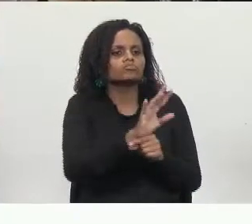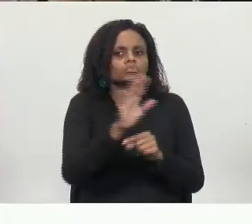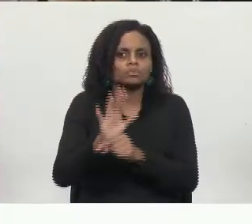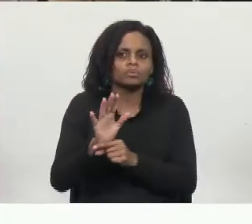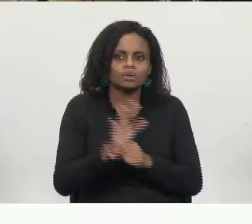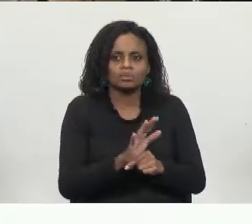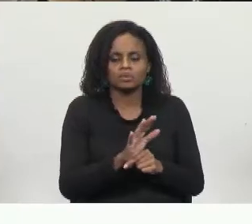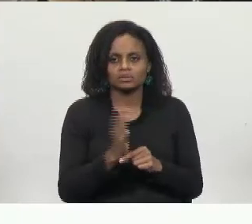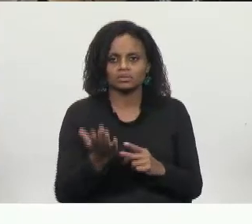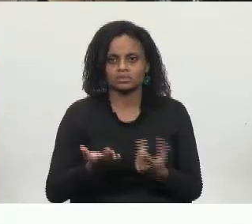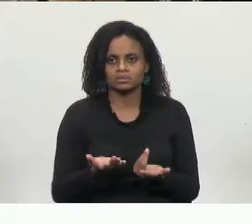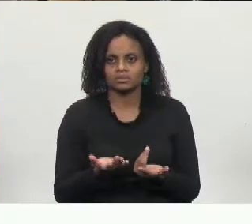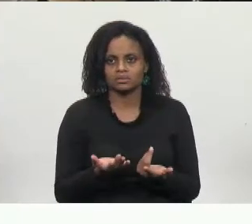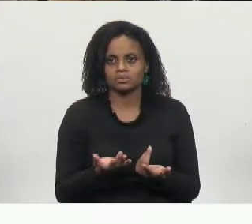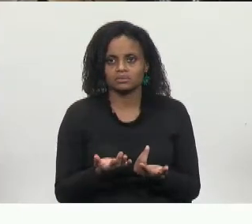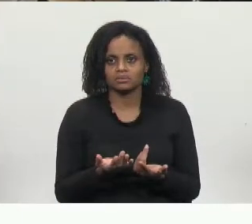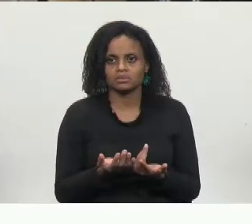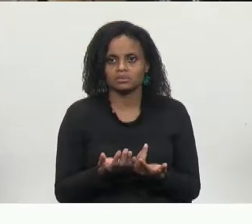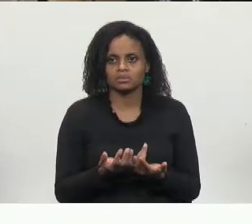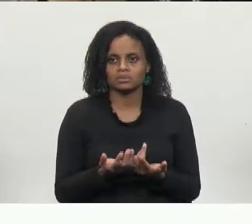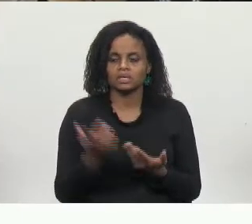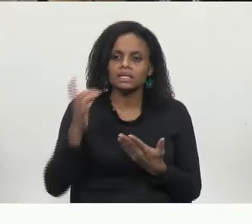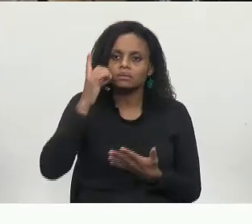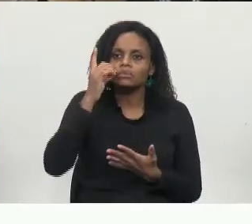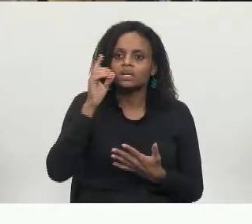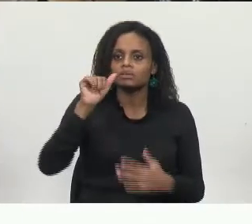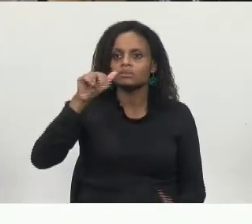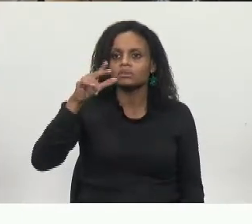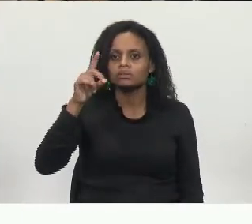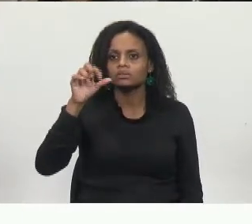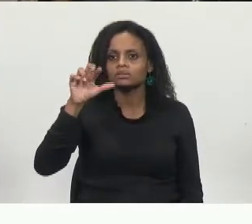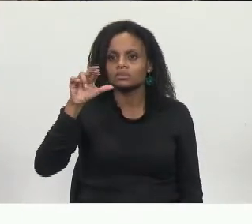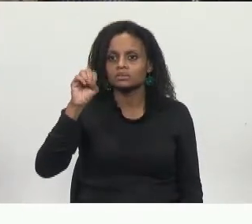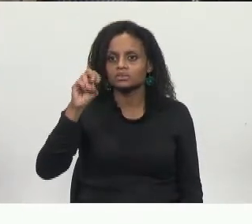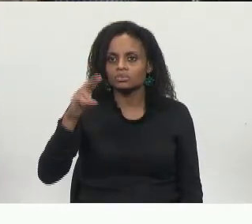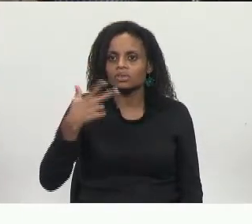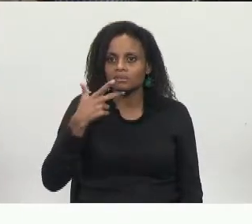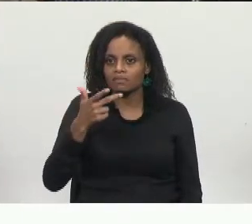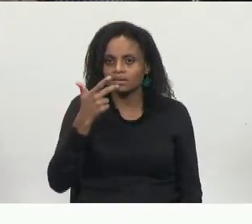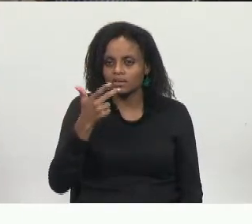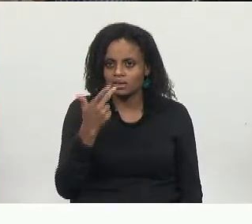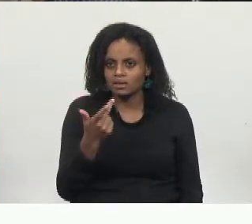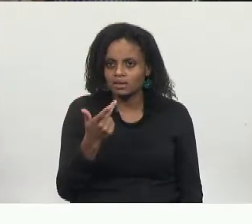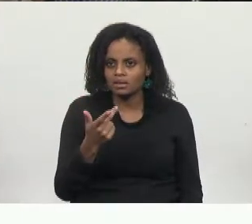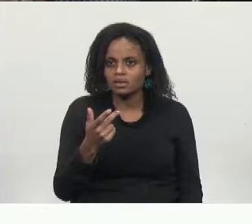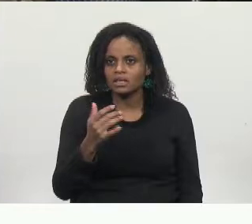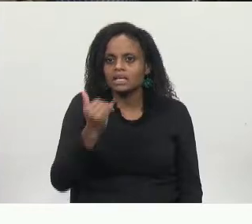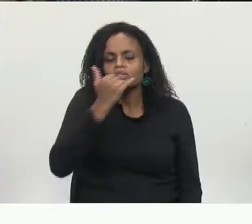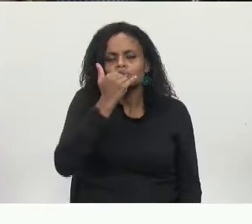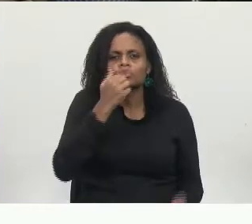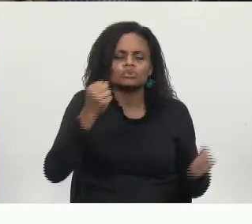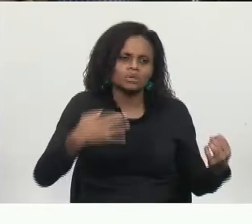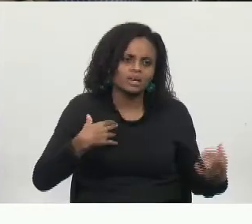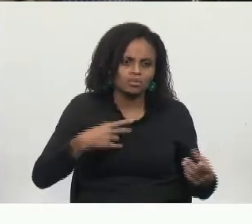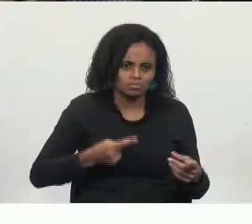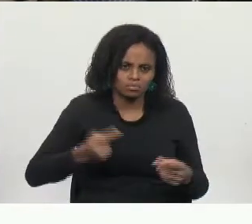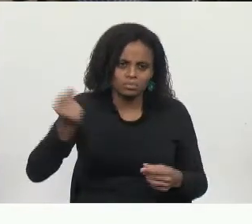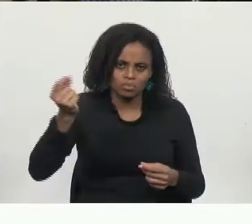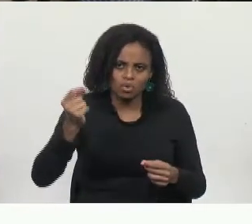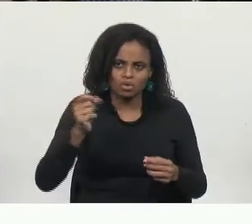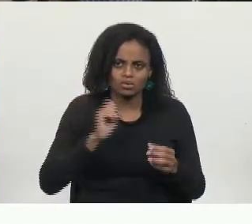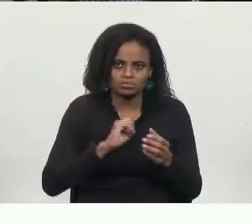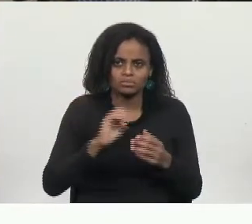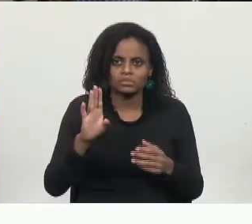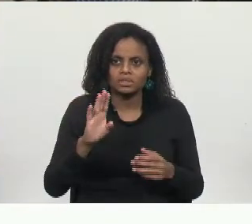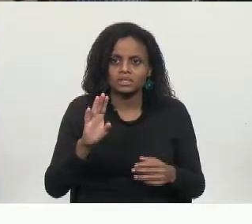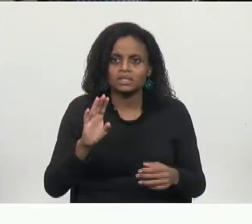segurança, que é arma de fogo. Deputado Anderson, quer falar alguma coisa para enriquecer o nosso tema aí? Só pedir desculpa, vou ter que me ausentar aqui, tá? Dizer por... Não,